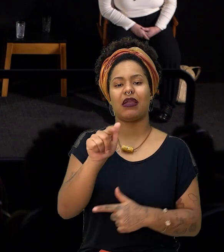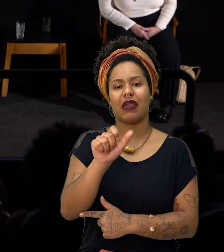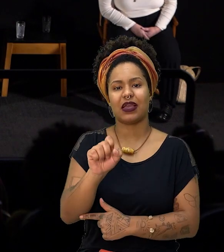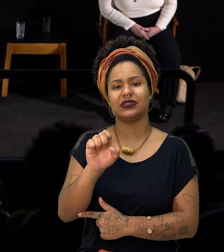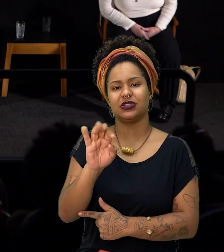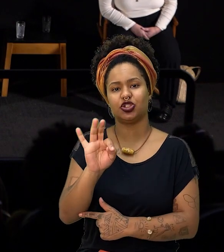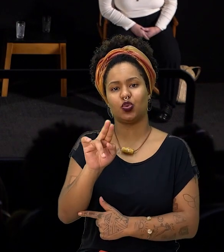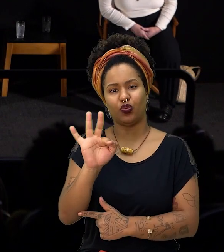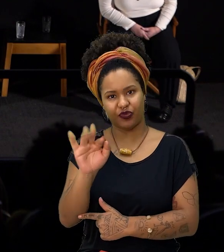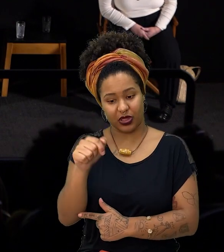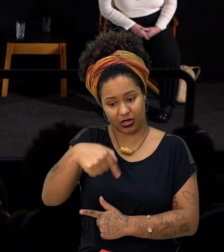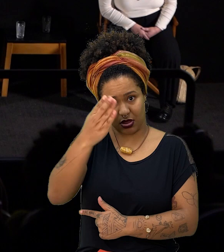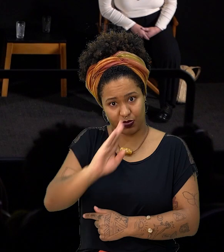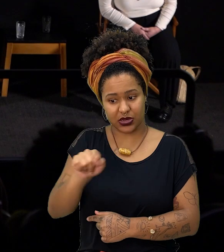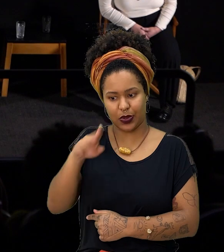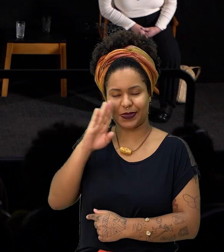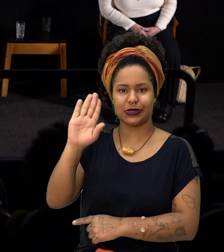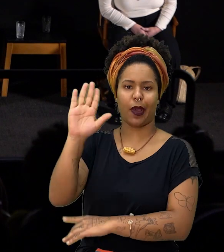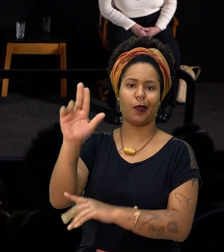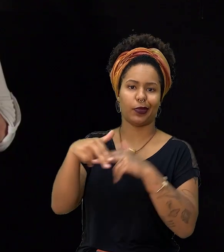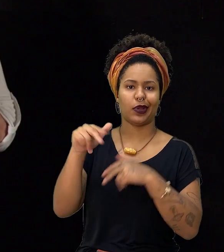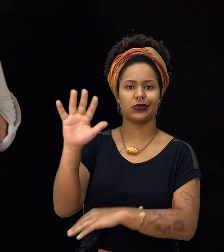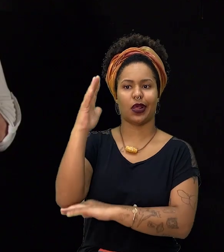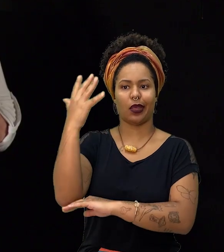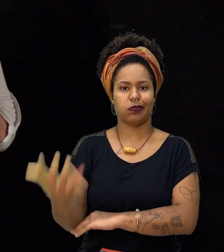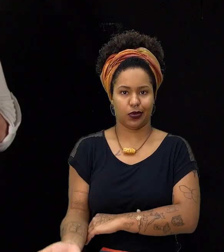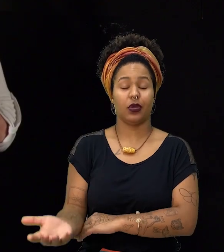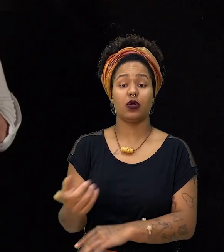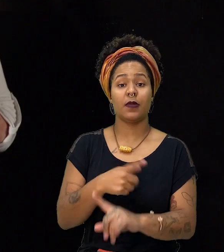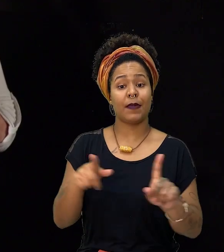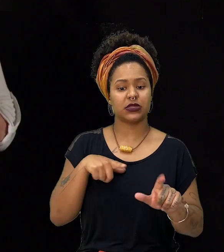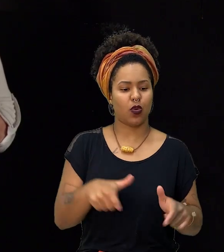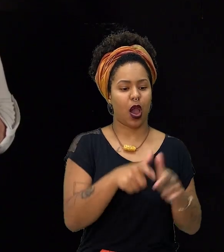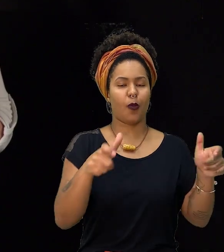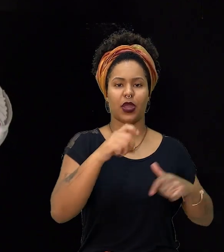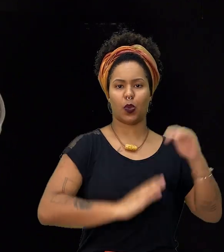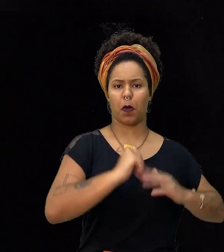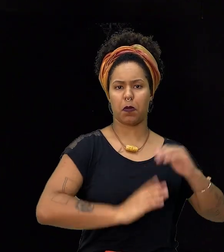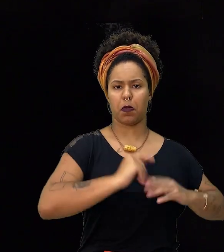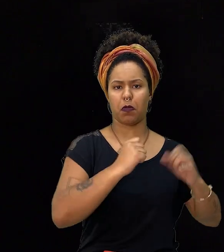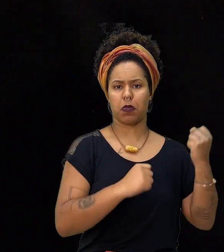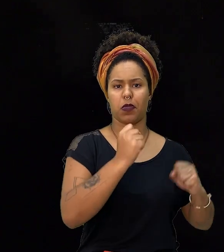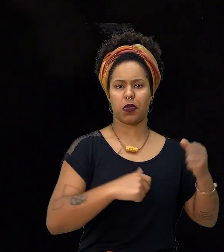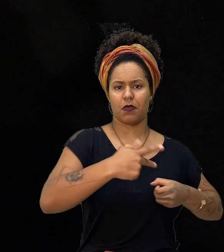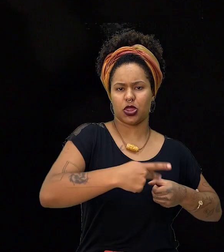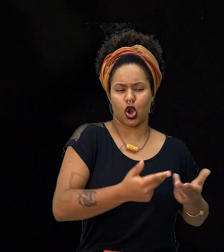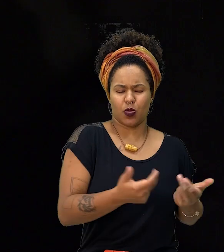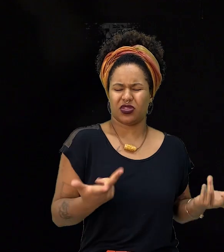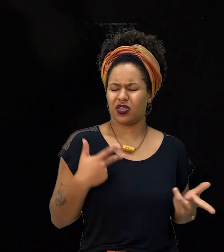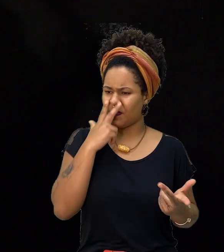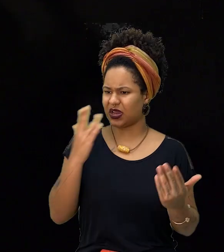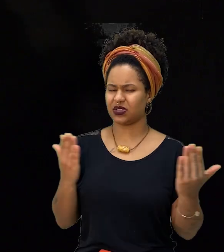por outro lado, eu aumento a produção de petróleo, eu acho que matematicamente dá mais ou menos a mesma coisa, tá certo?